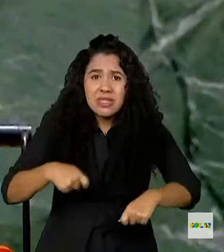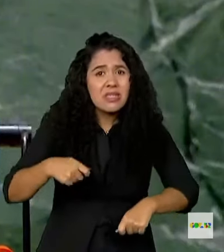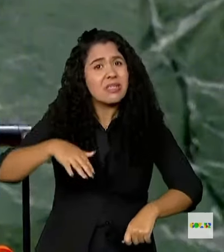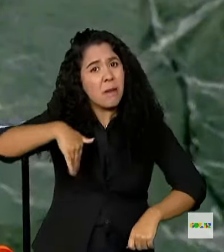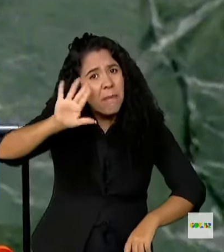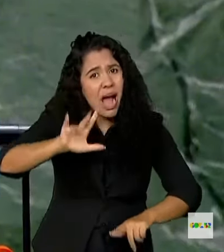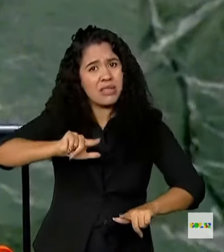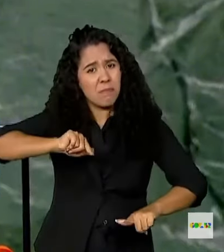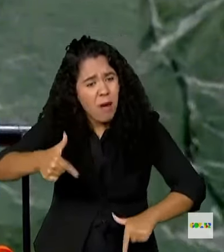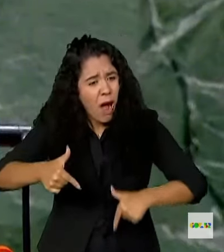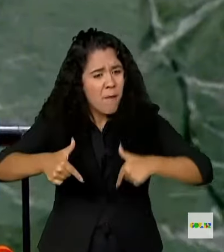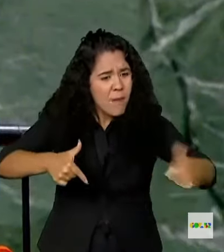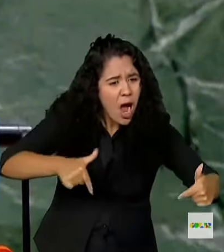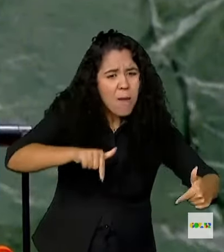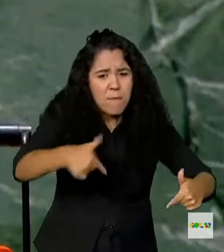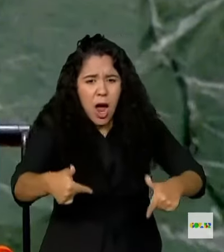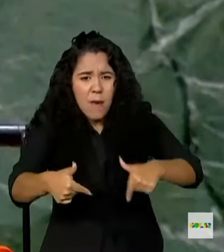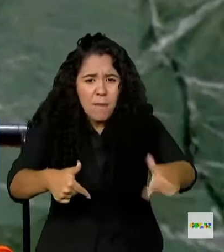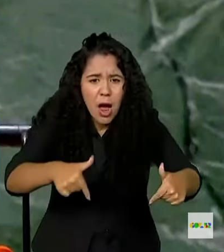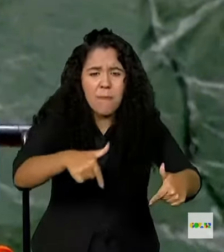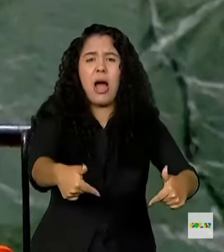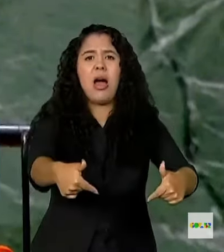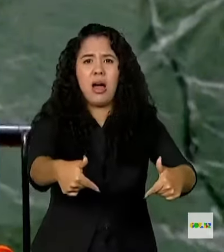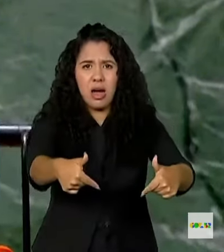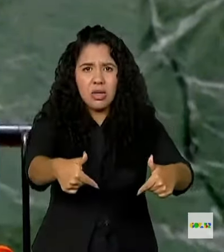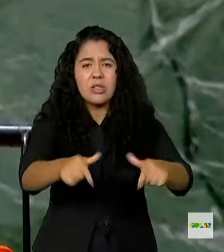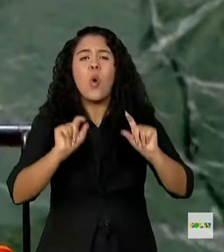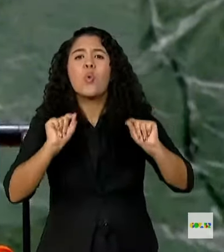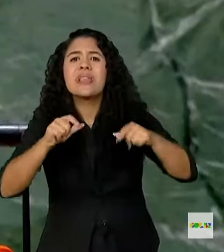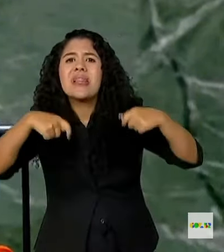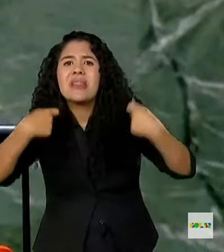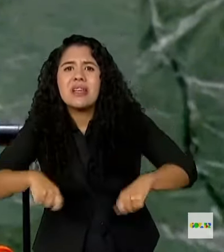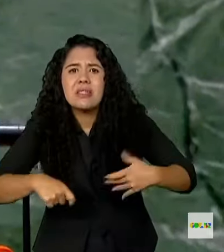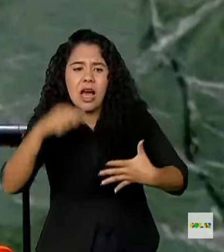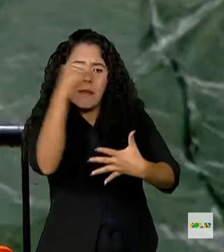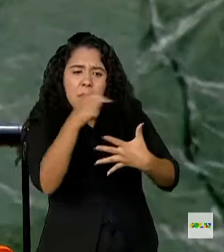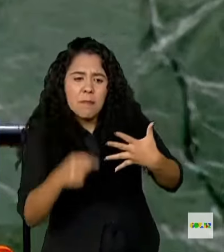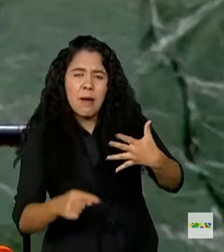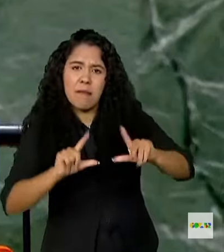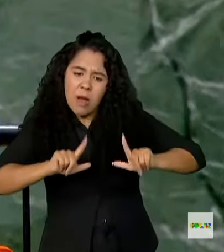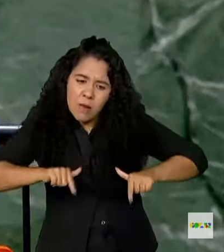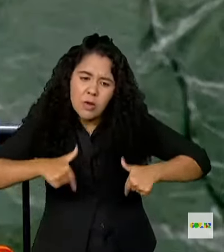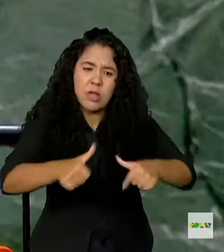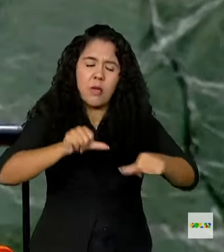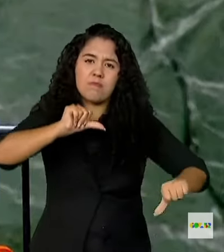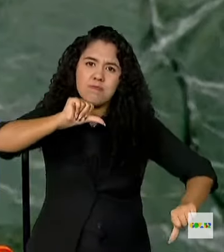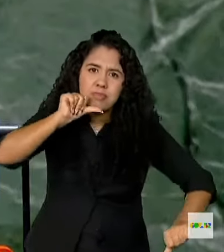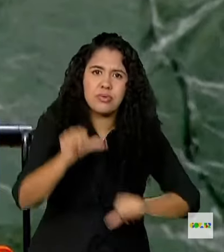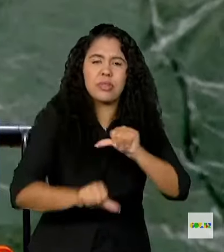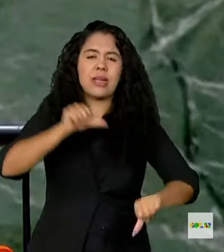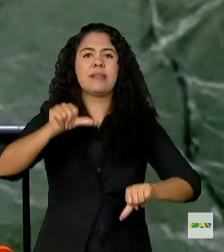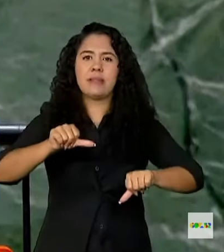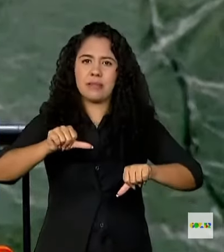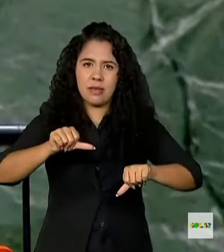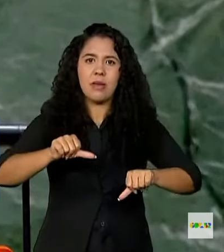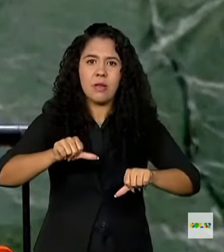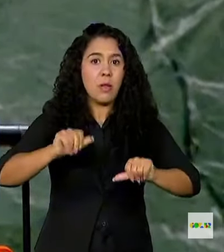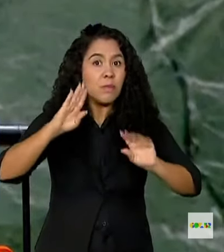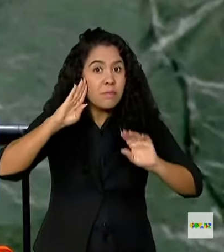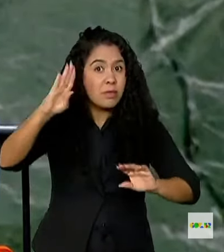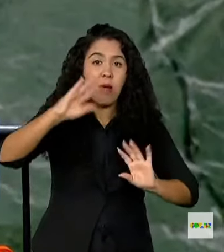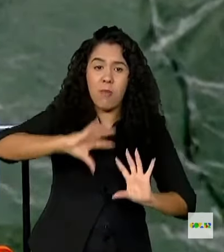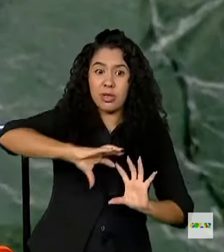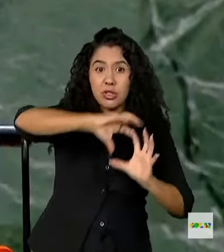e dotar a ONU dos meios necessários para enfrentar as mudanças vertiginosas do panorama